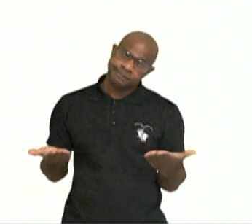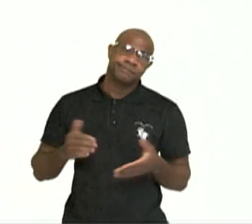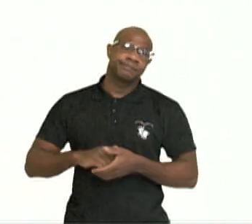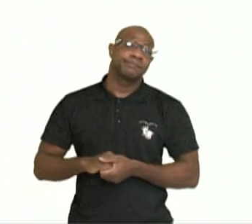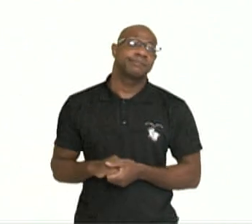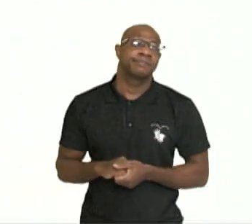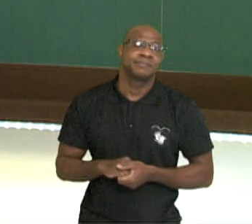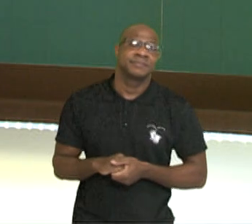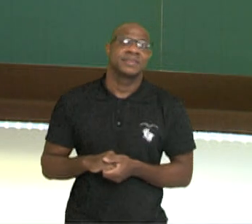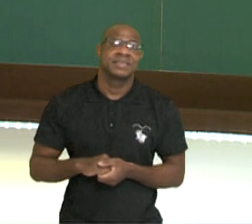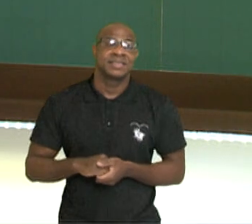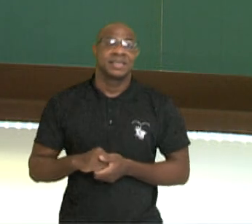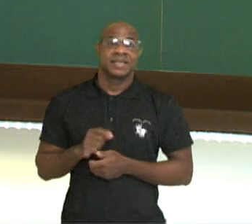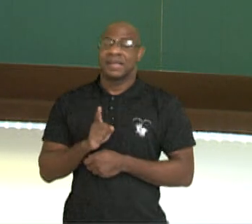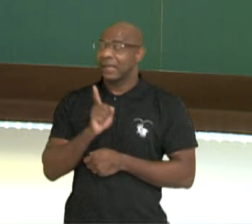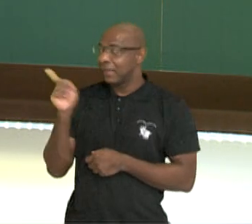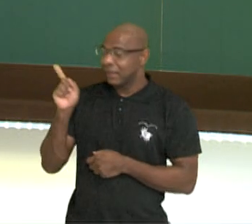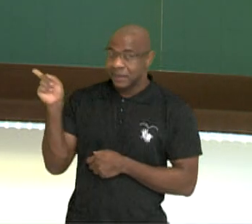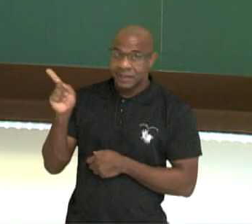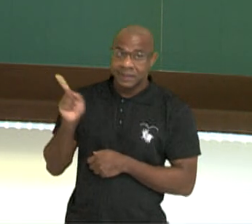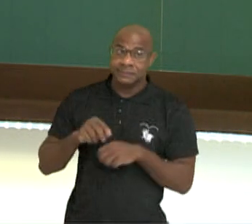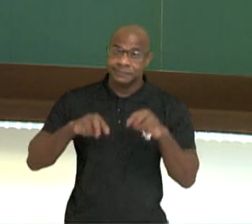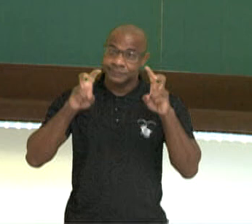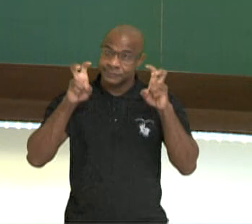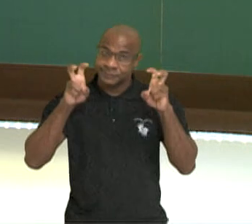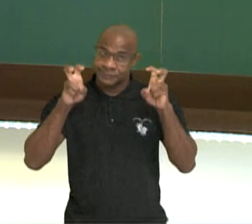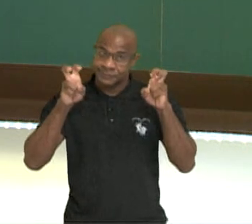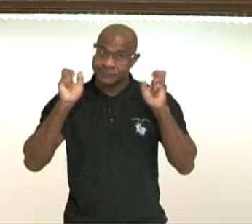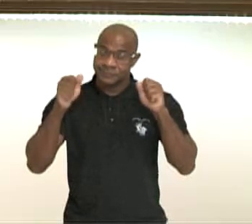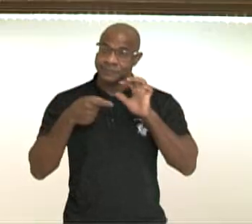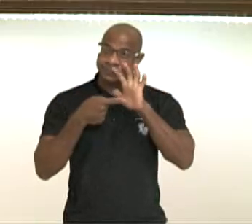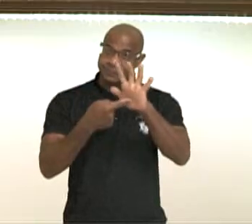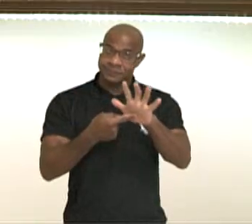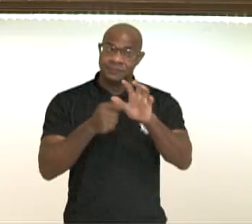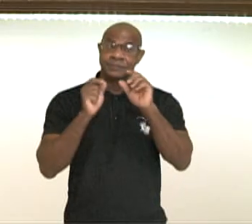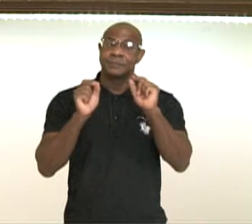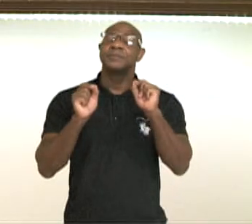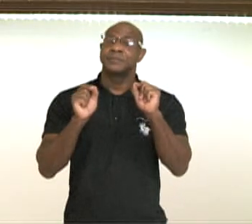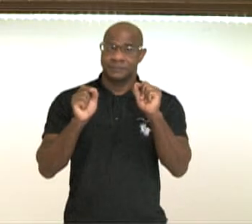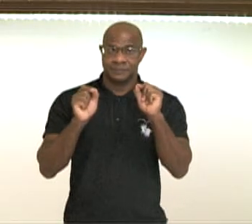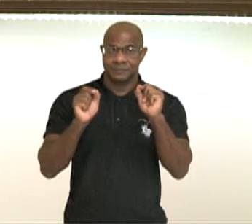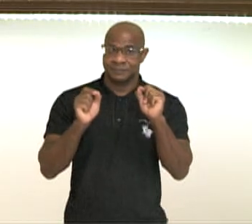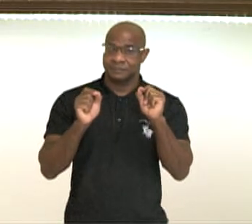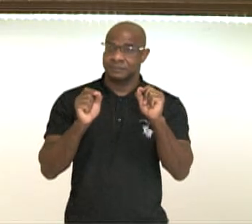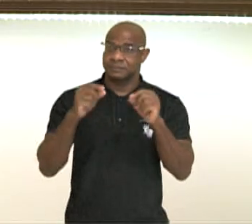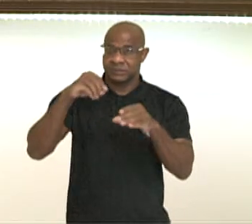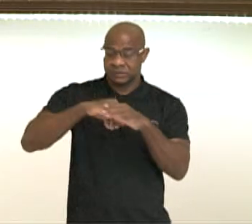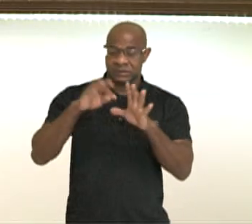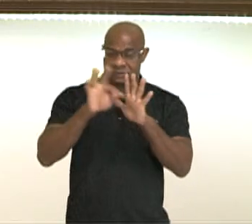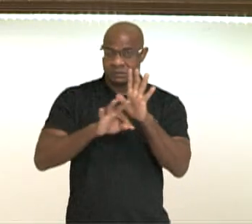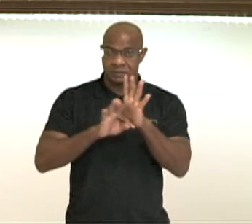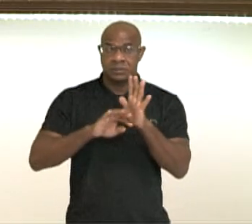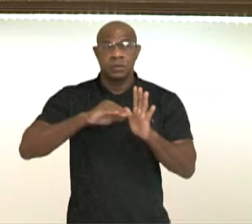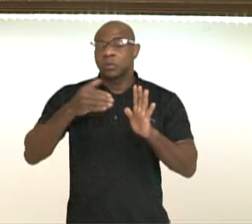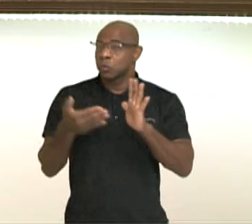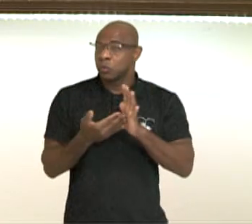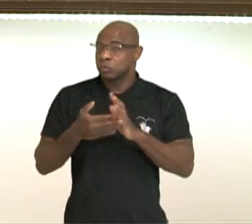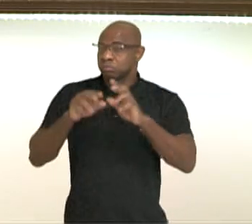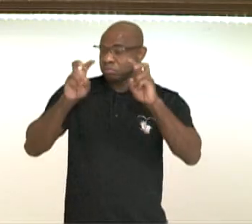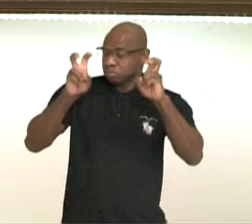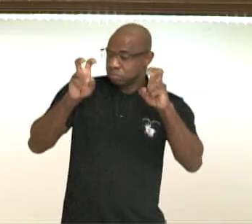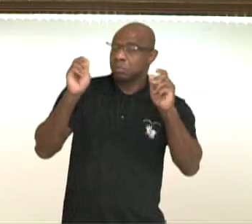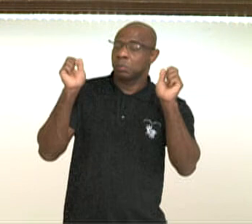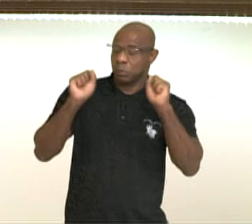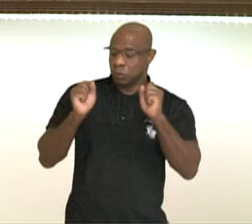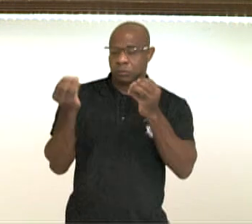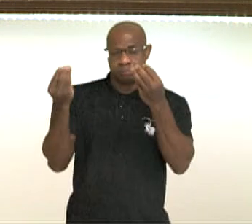só. Nesse daqui, que assuntos podem ser apresentados em uma reportagem? Todos os assuntos podem